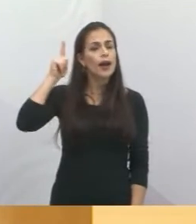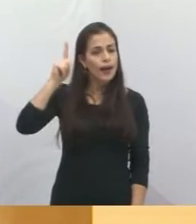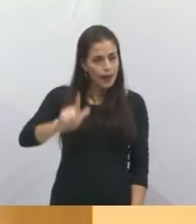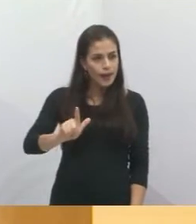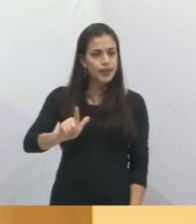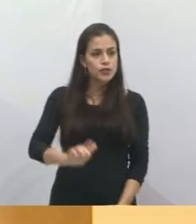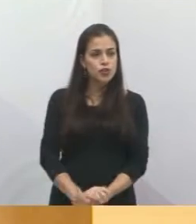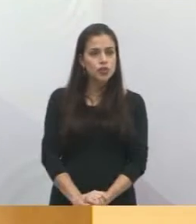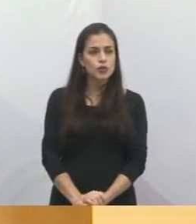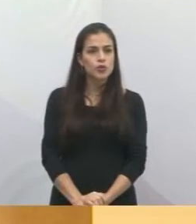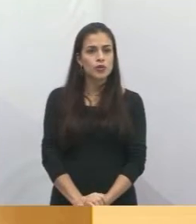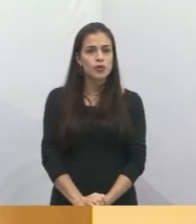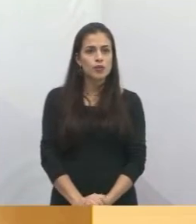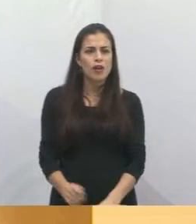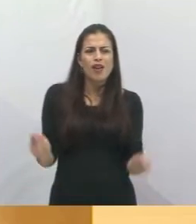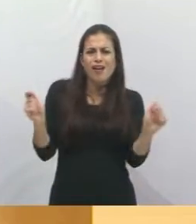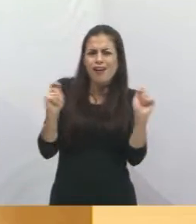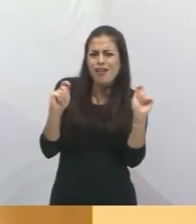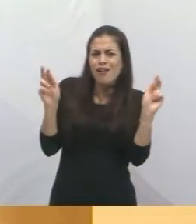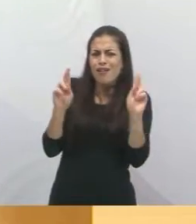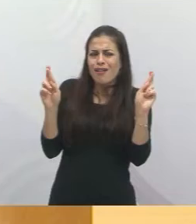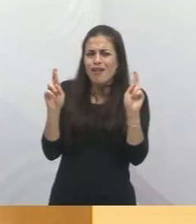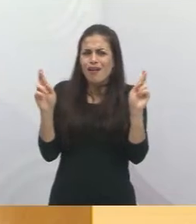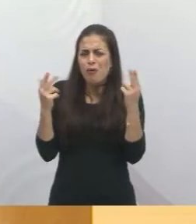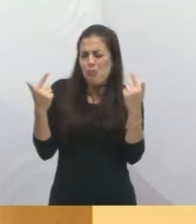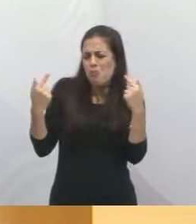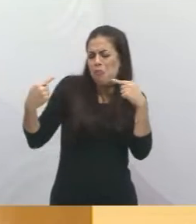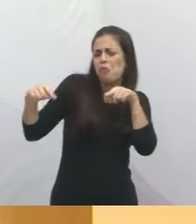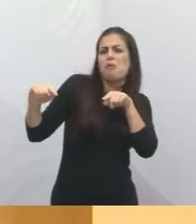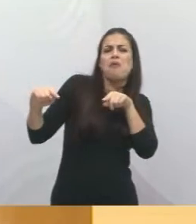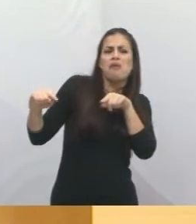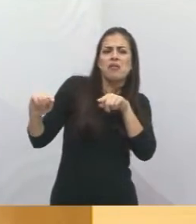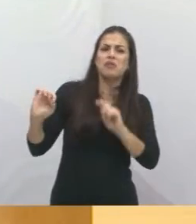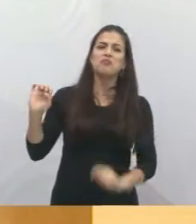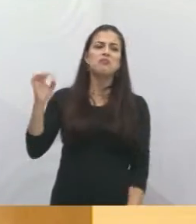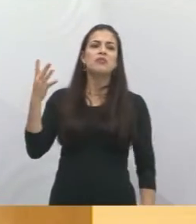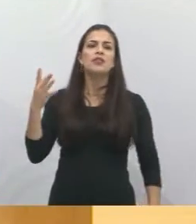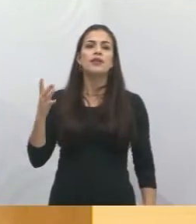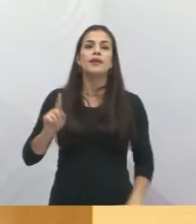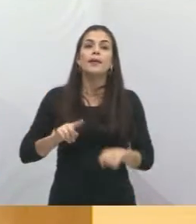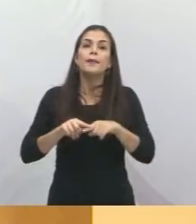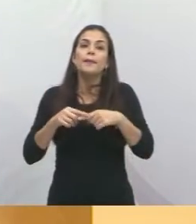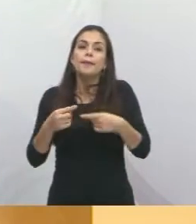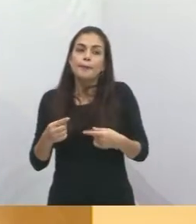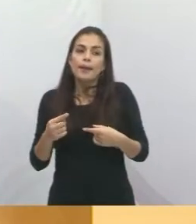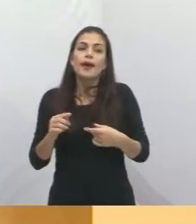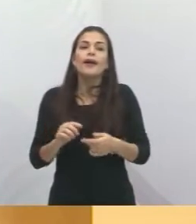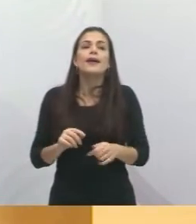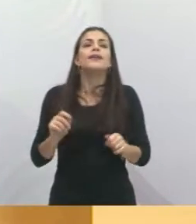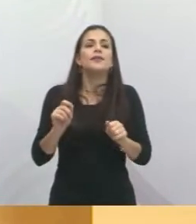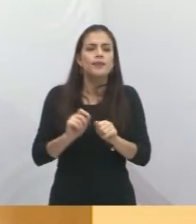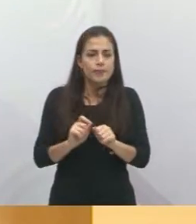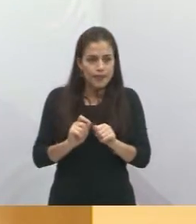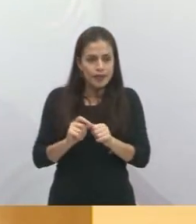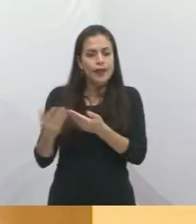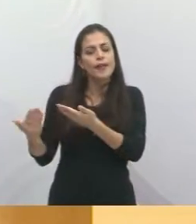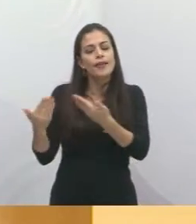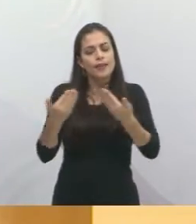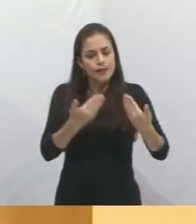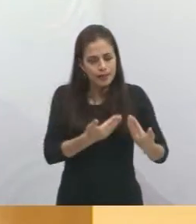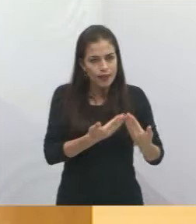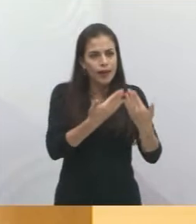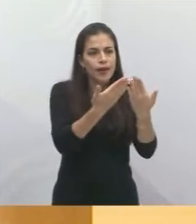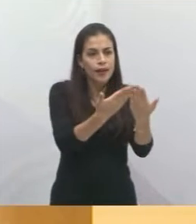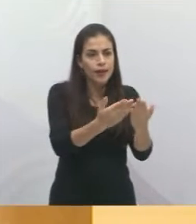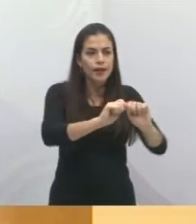né? Era uma torcida muito contra, né? Para que esse uniforme não acontecesse, mas ele está acontecendo, ele vai para frente e ele